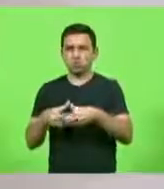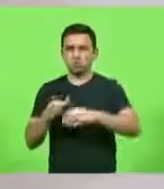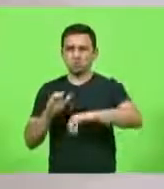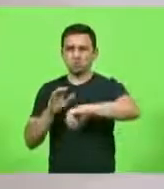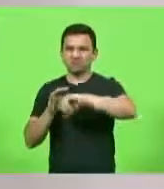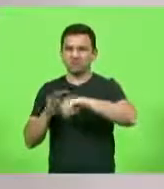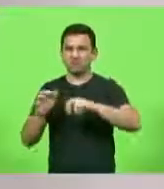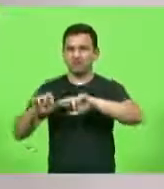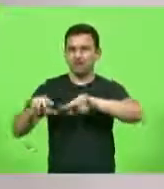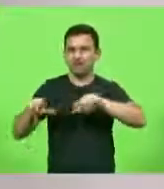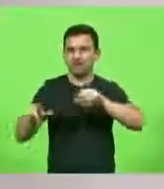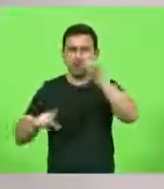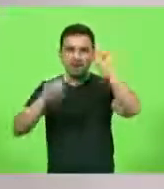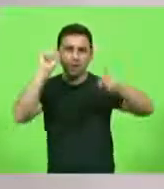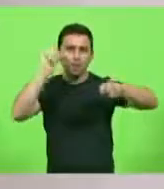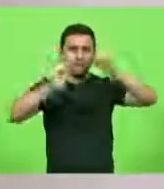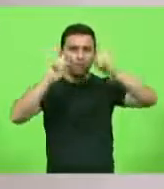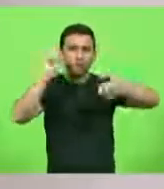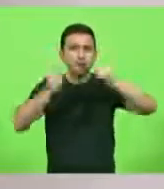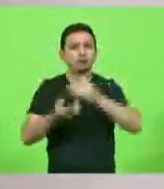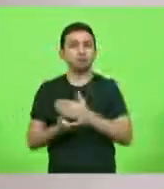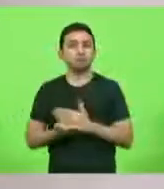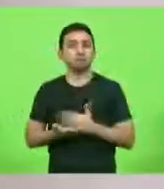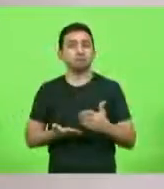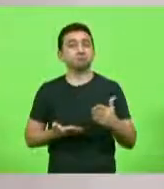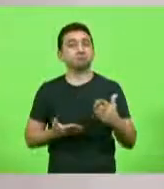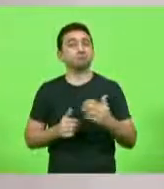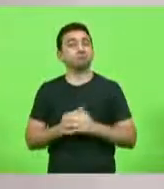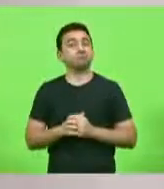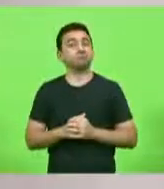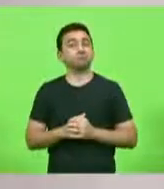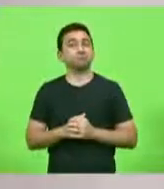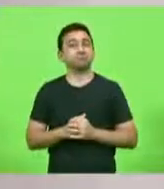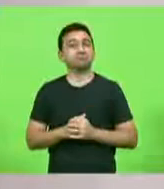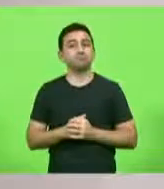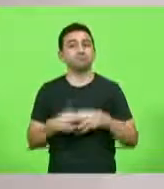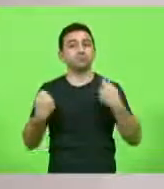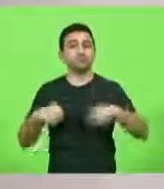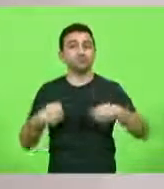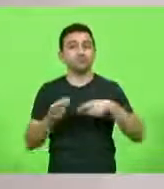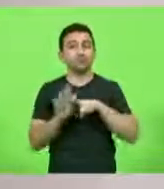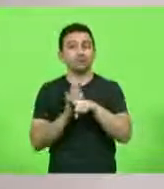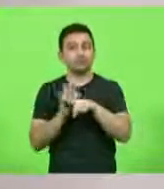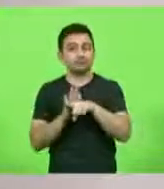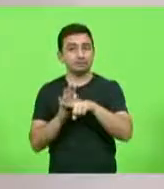começam a mandar. Então, nós temos que analisar com muita